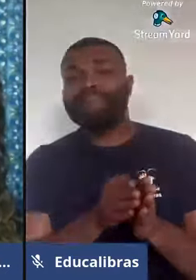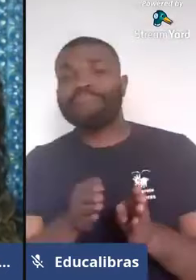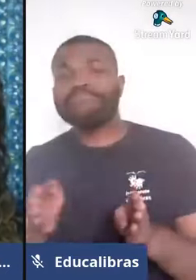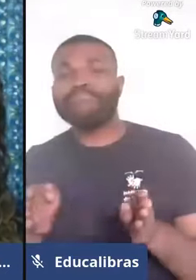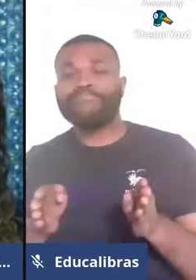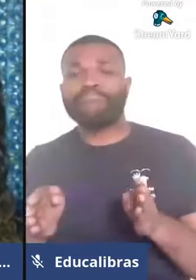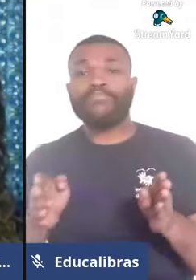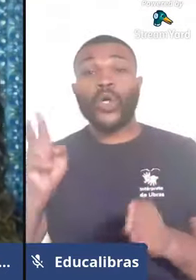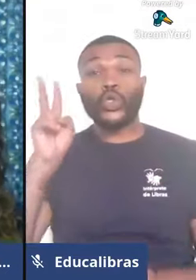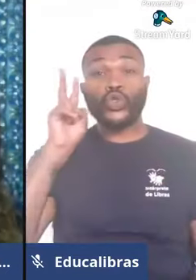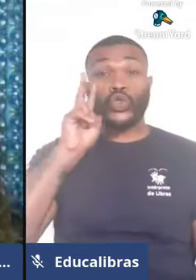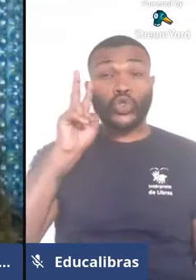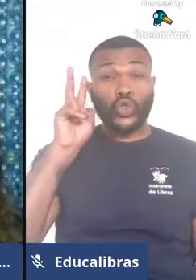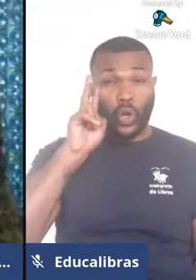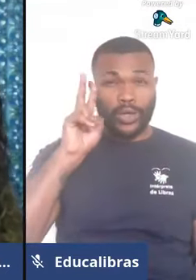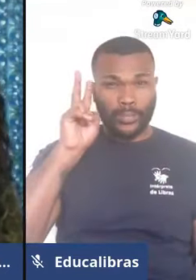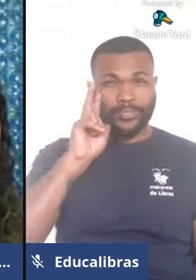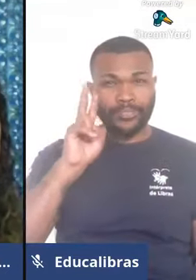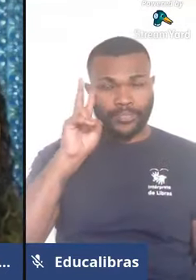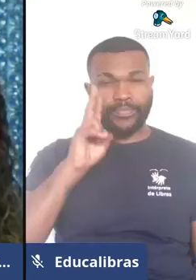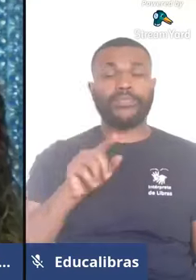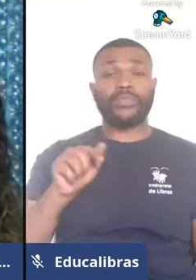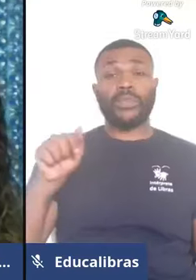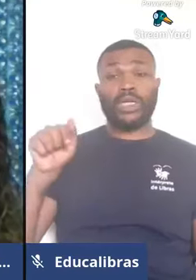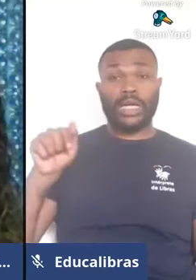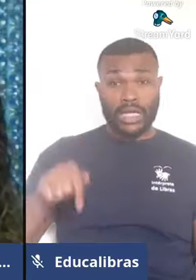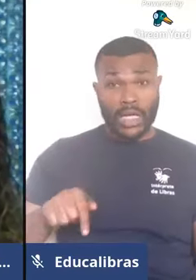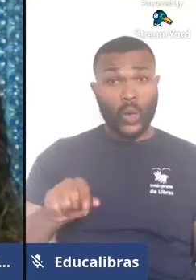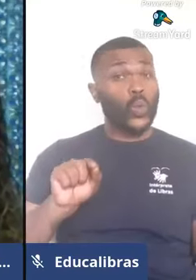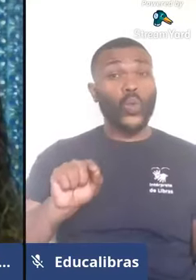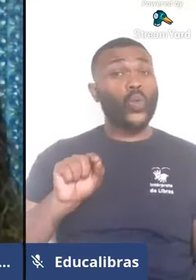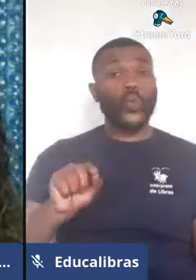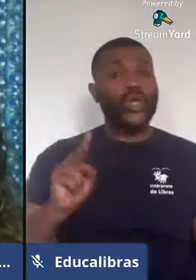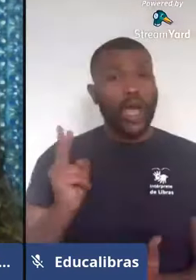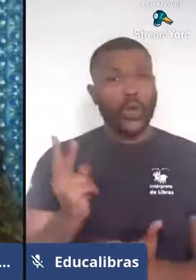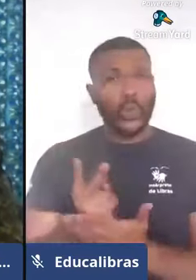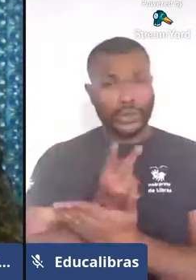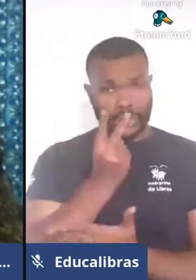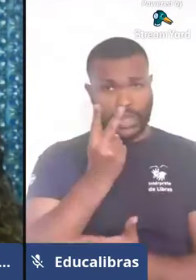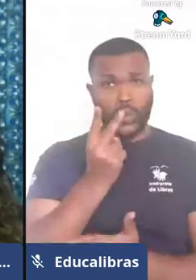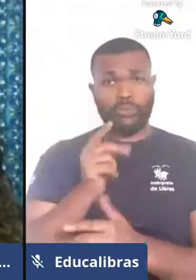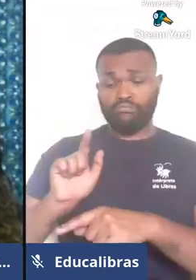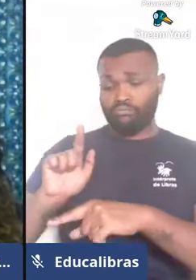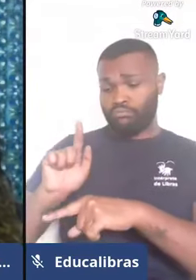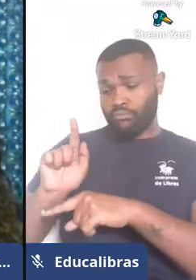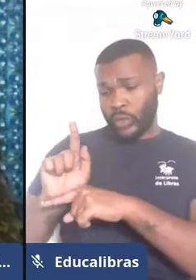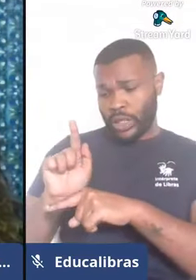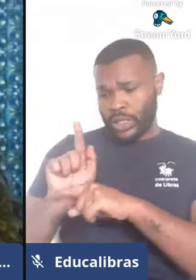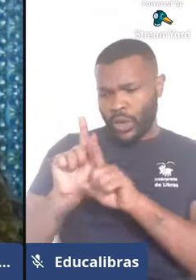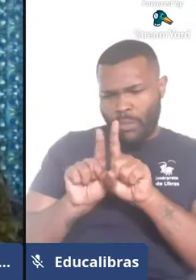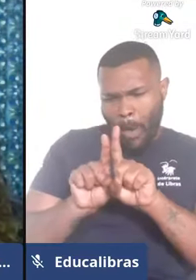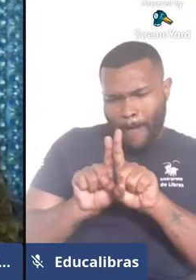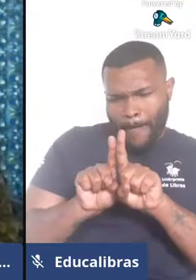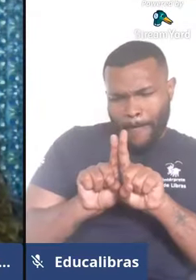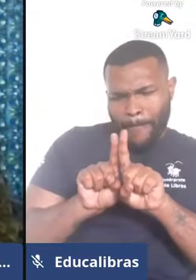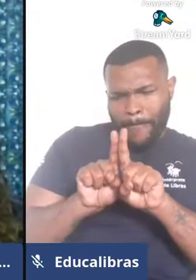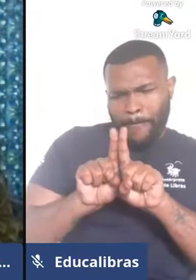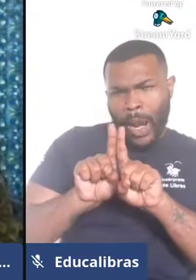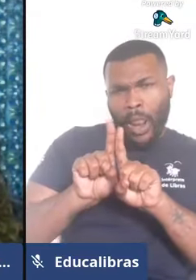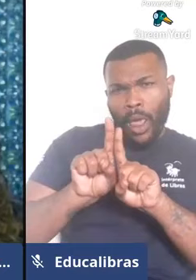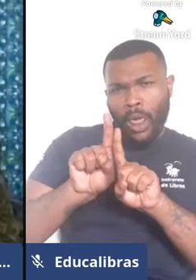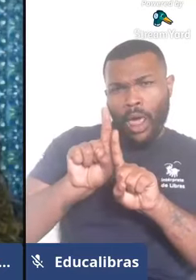alguns saltos né, nesta gestão, e eu acho que um deles foi, você tem muita razão